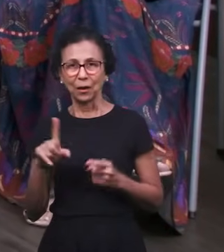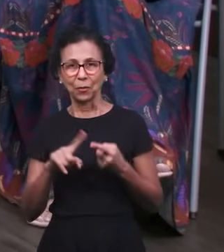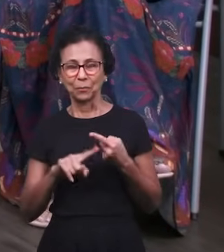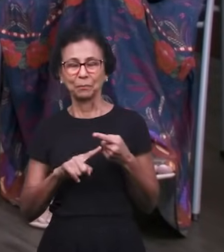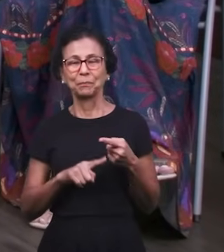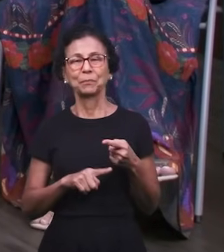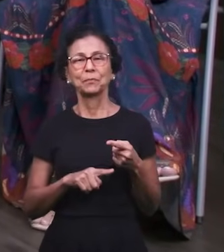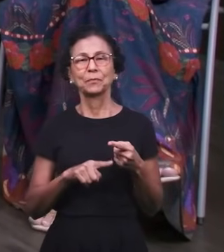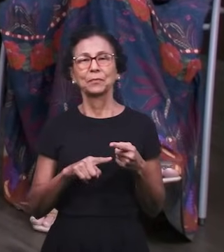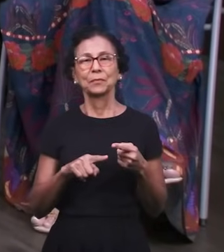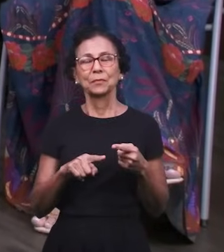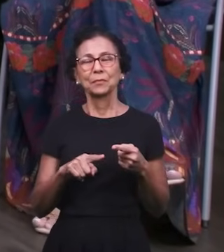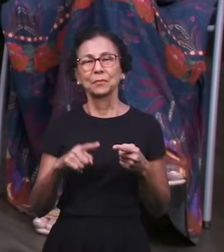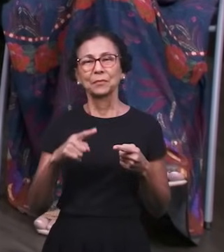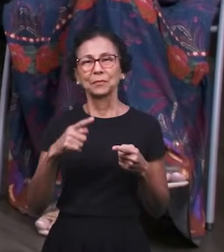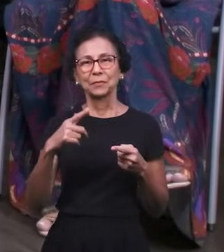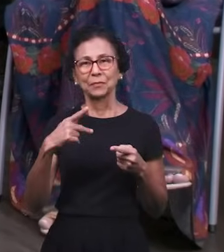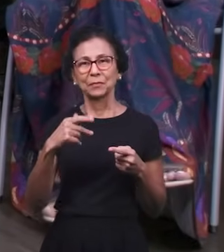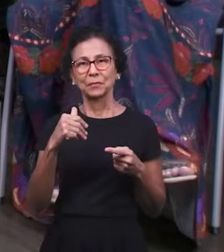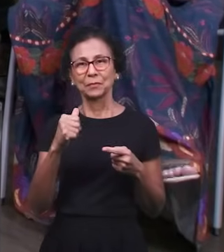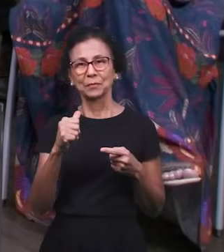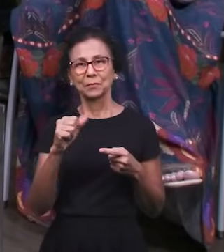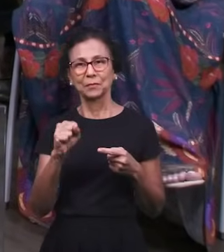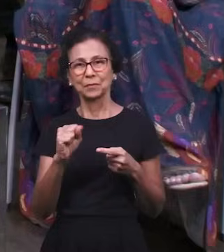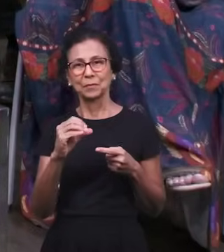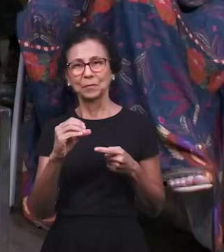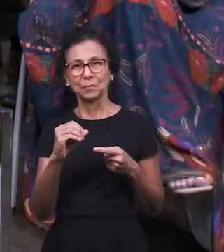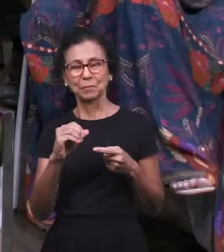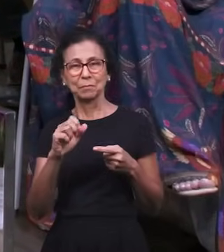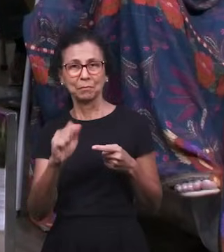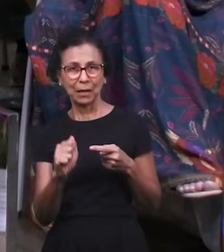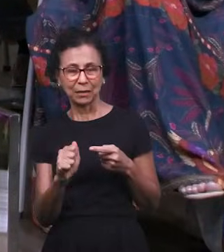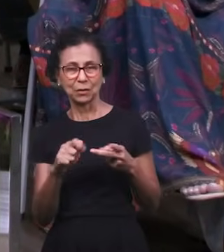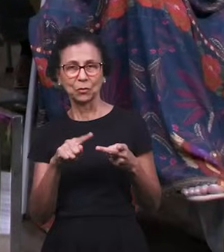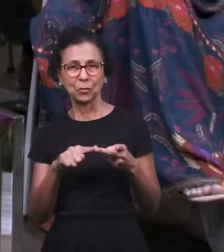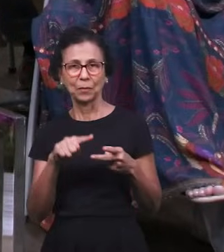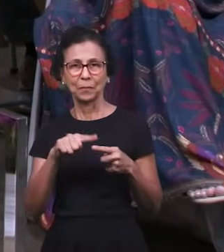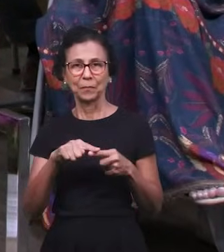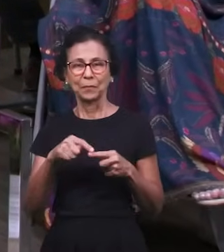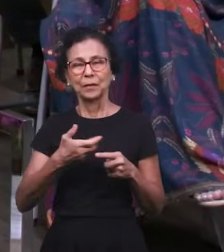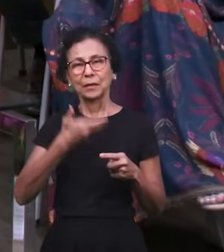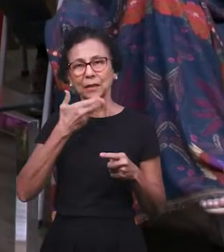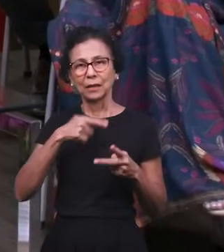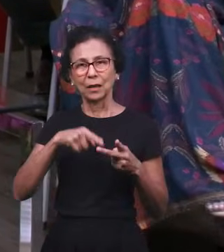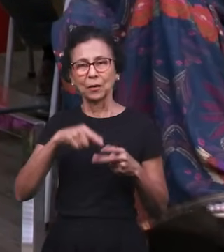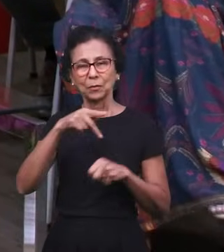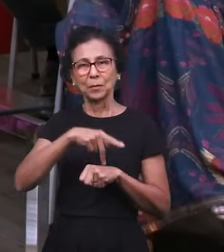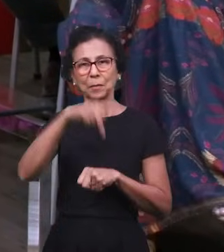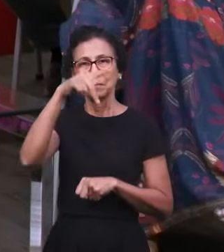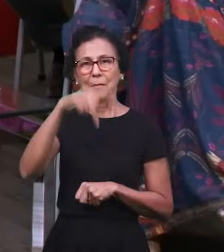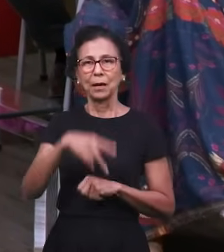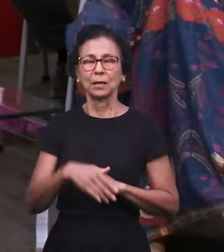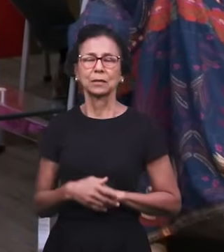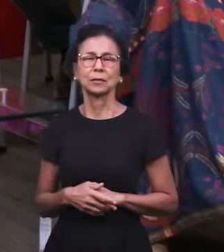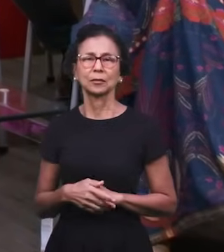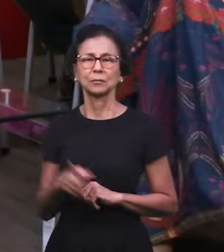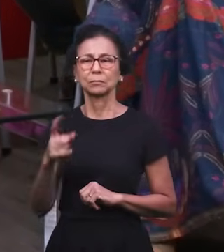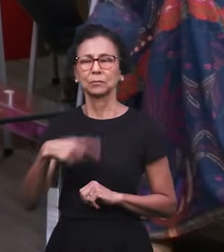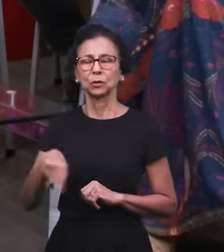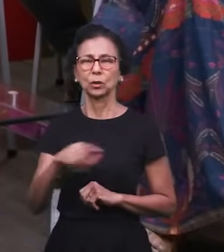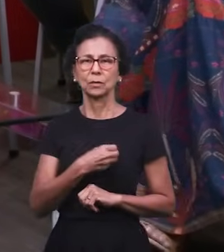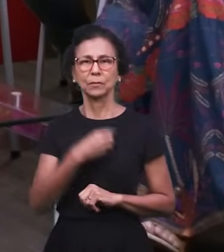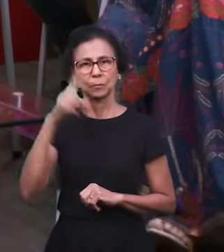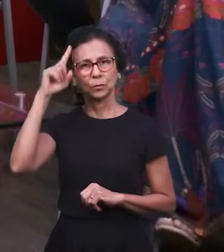Páscoa é uma experiência nossa todo dia, né? Se a cultura estabeleceu essa data, tudo bem, está certo, é uma